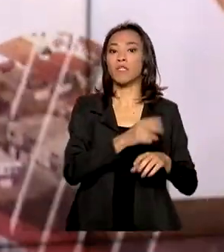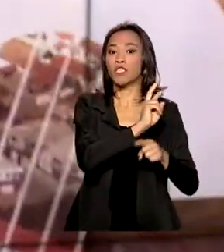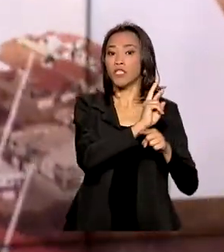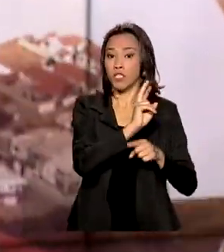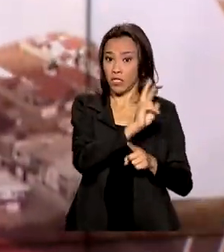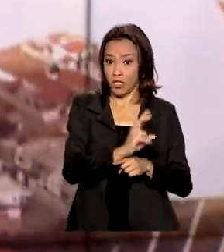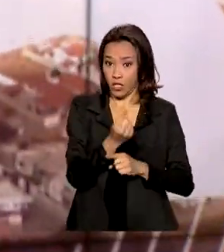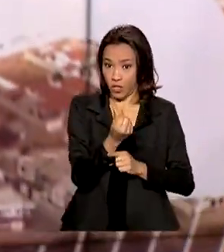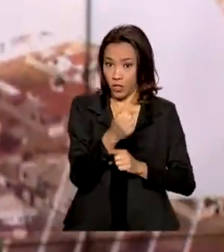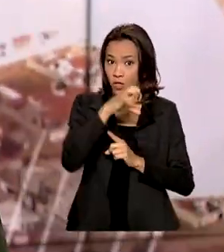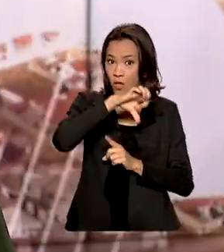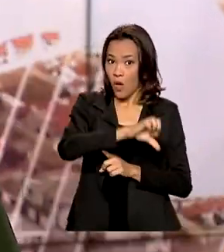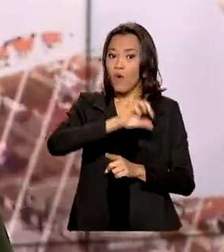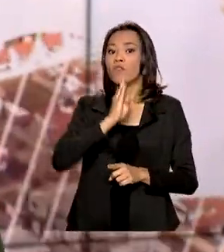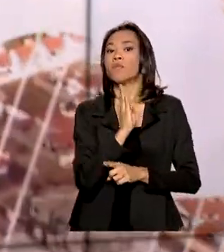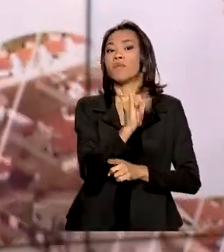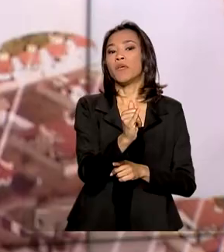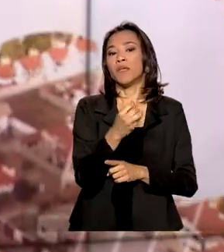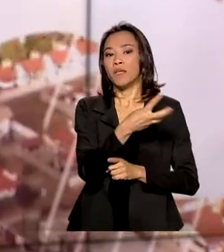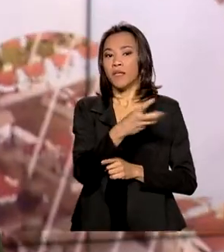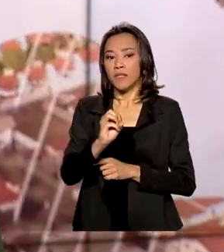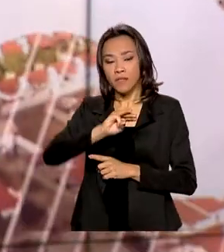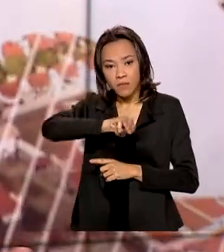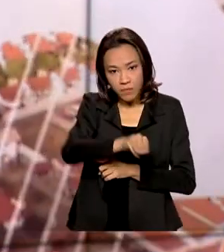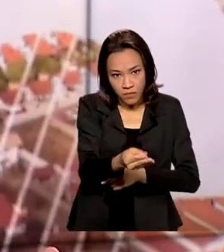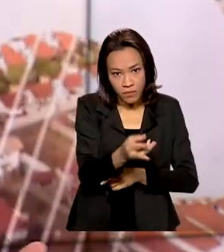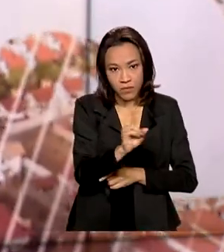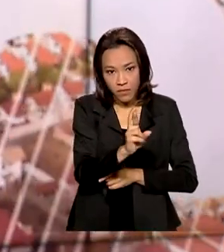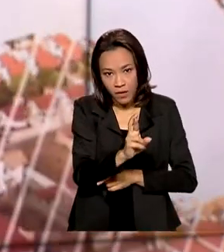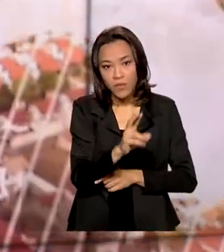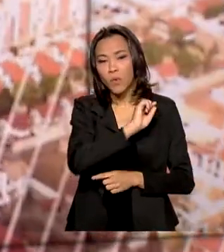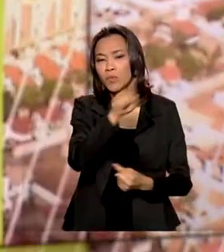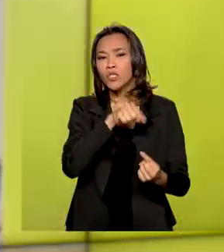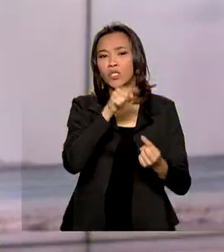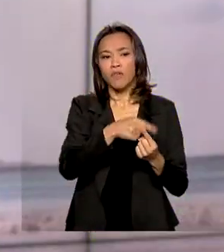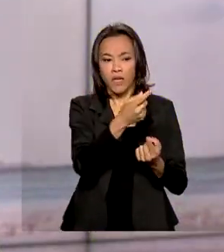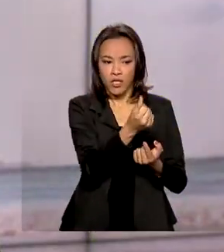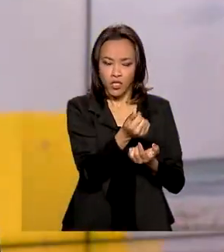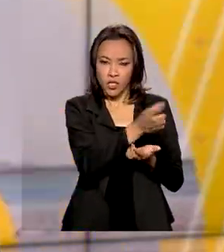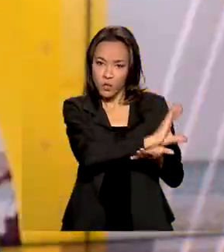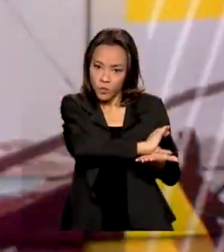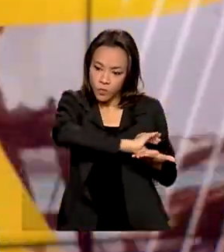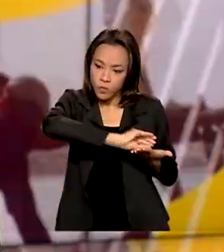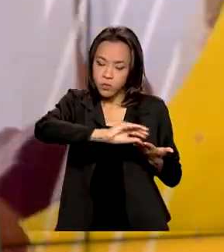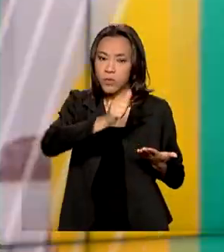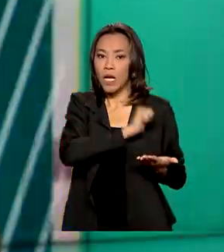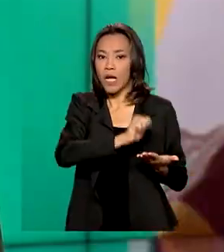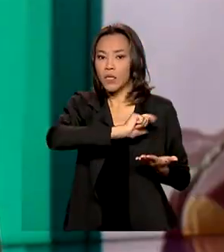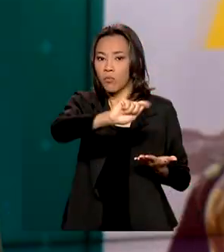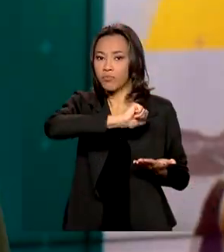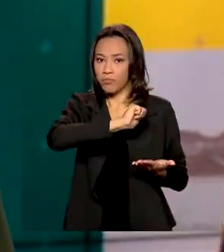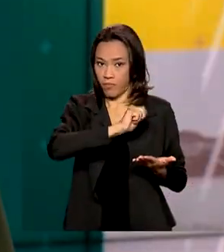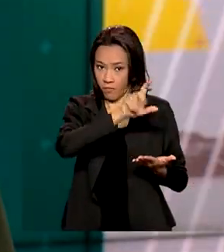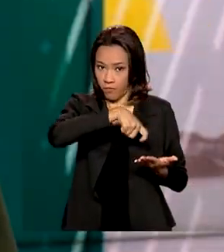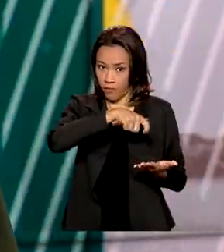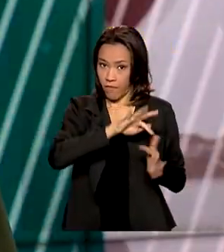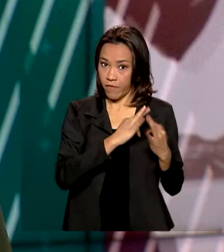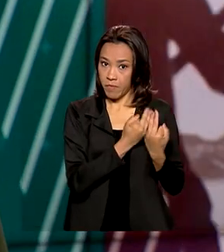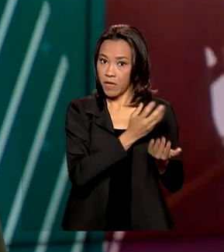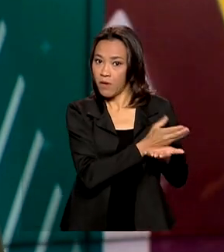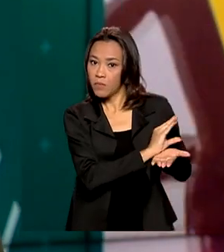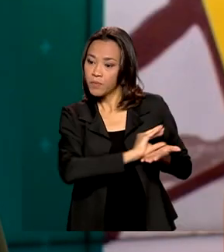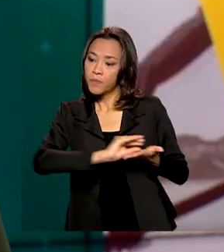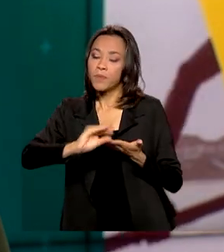300 milhões de reais para o programa auxílio Brasil Objetivo a remanejar valores do Bolsa Família para o novo programa que vai substituir